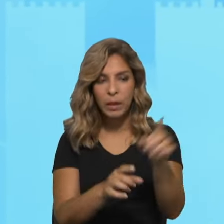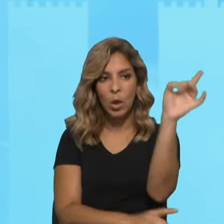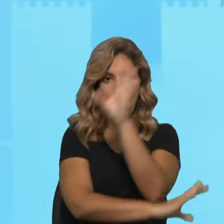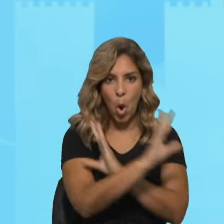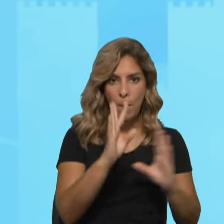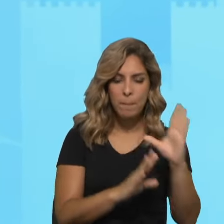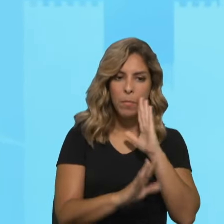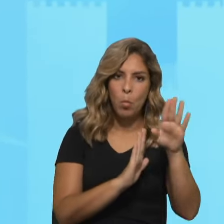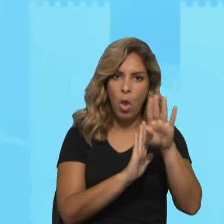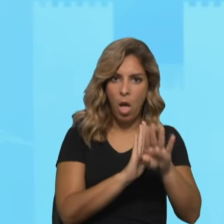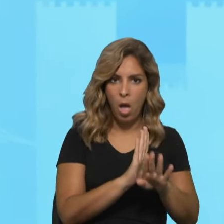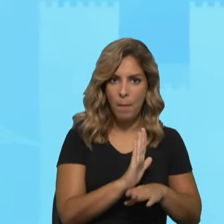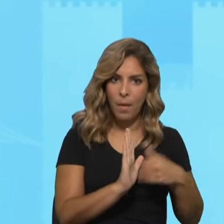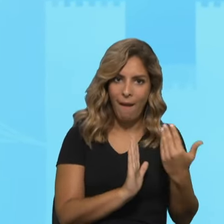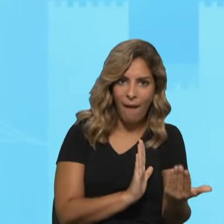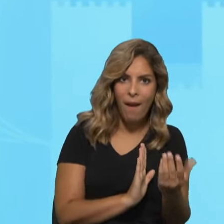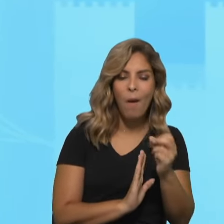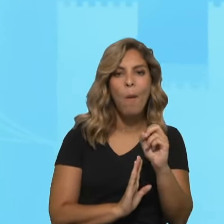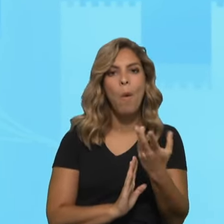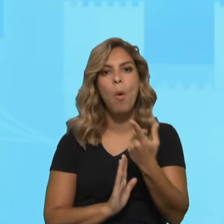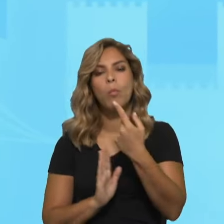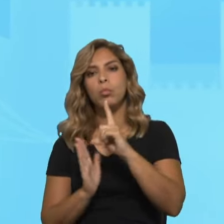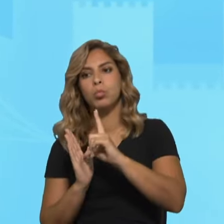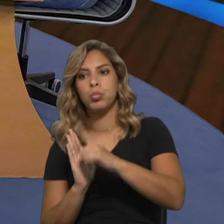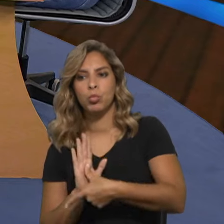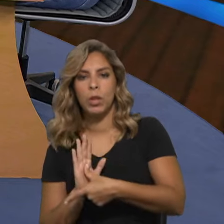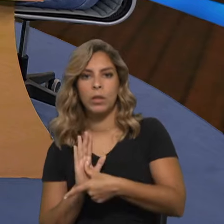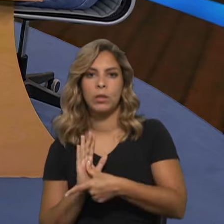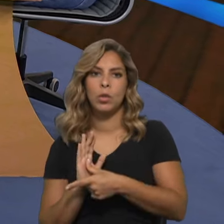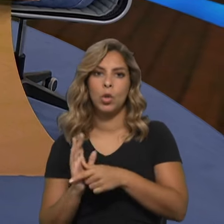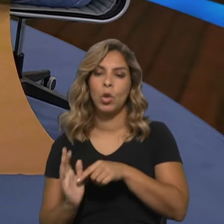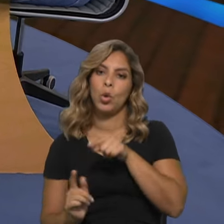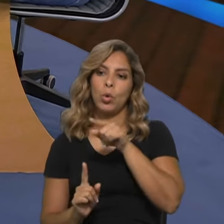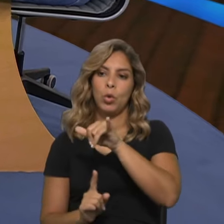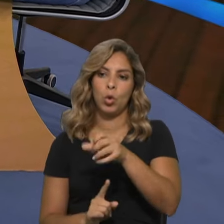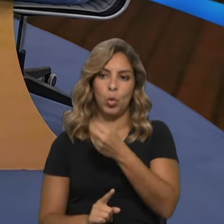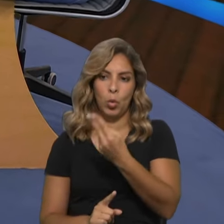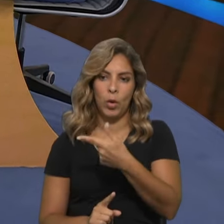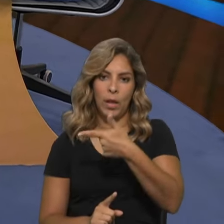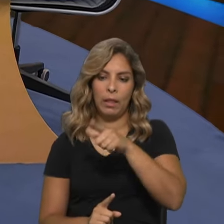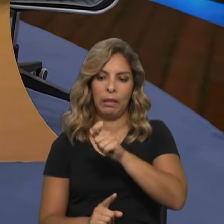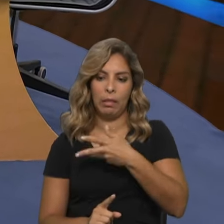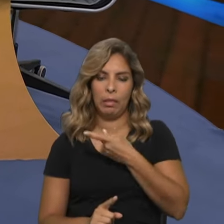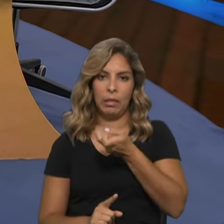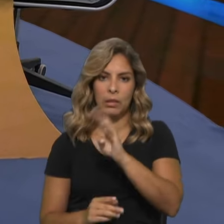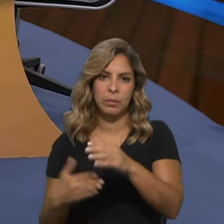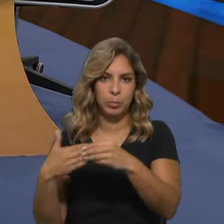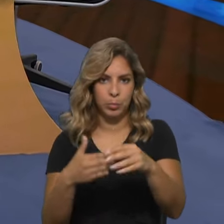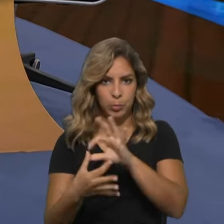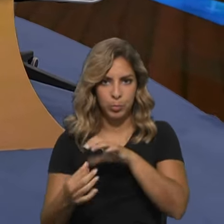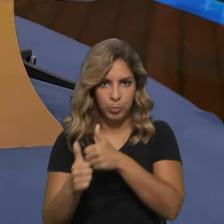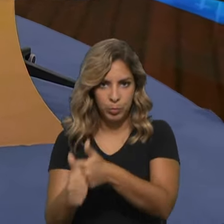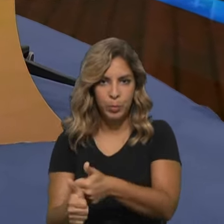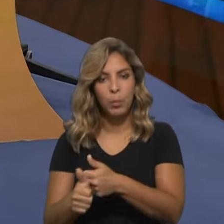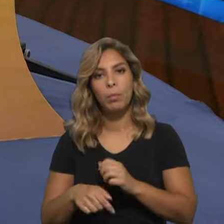programa concretamente que se chama o projeto e leaders H em que há aqui uma preoc ação de H